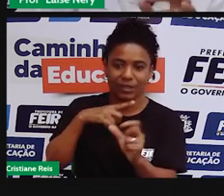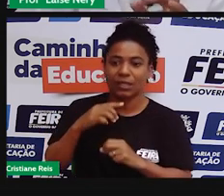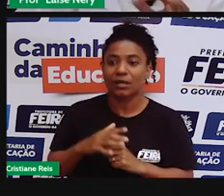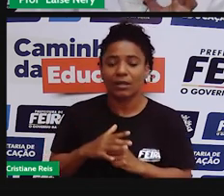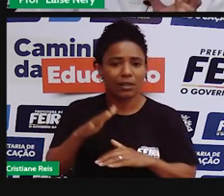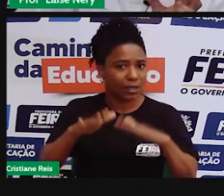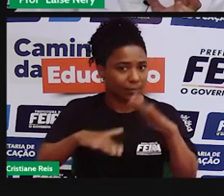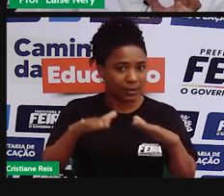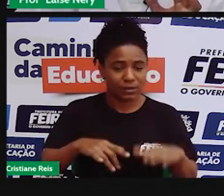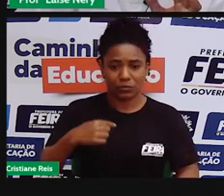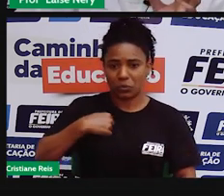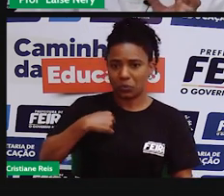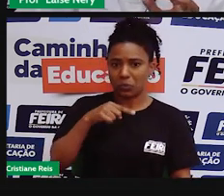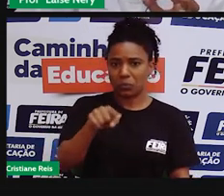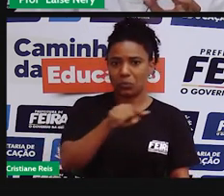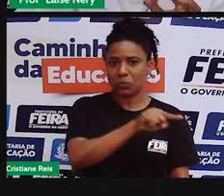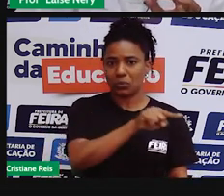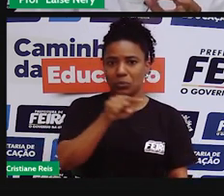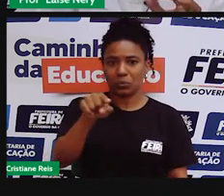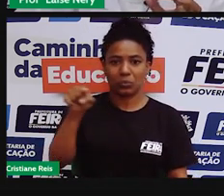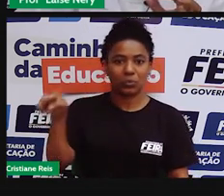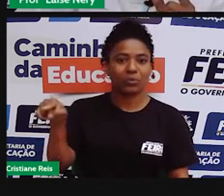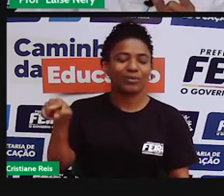pessoa que está falando